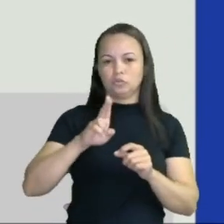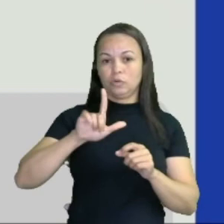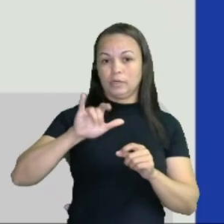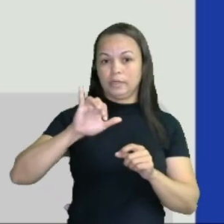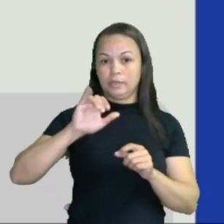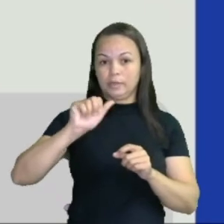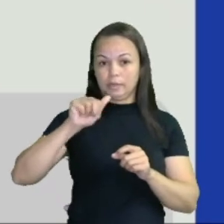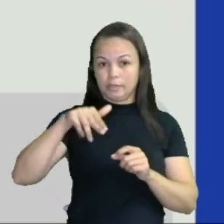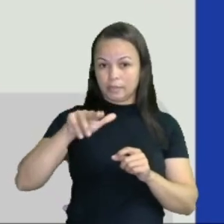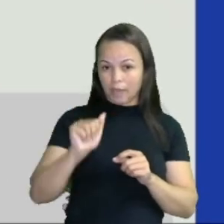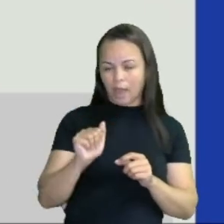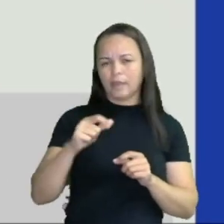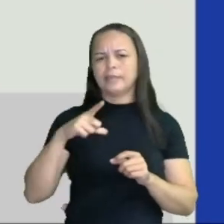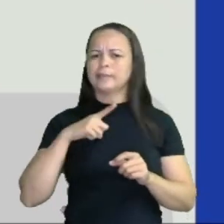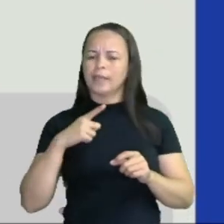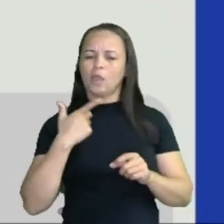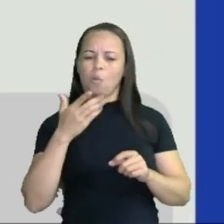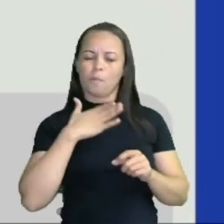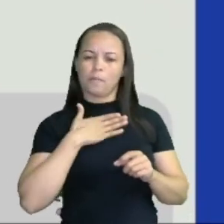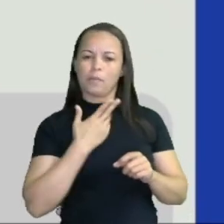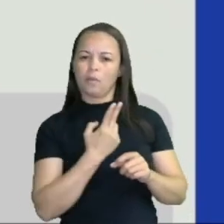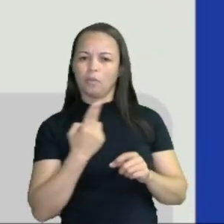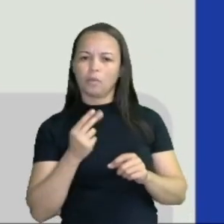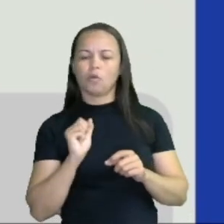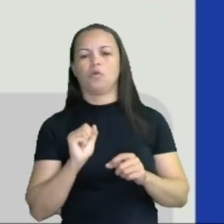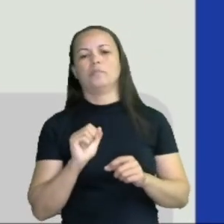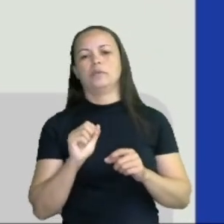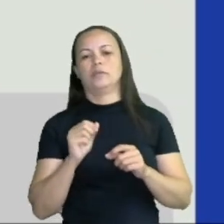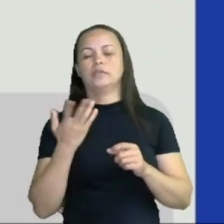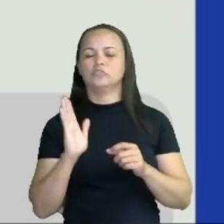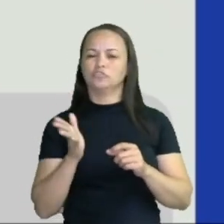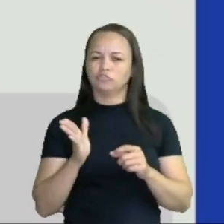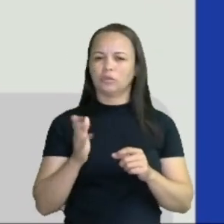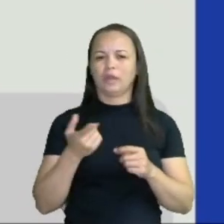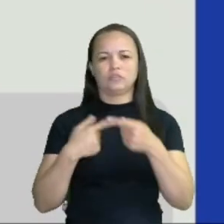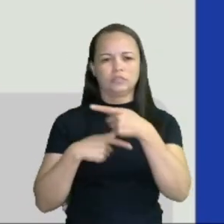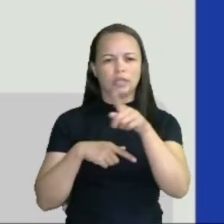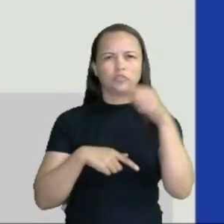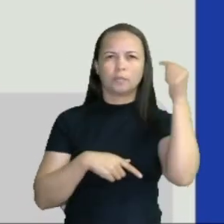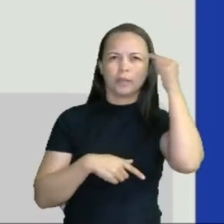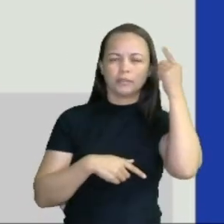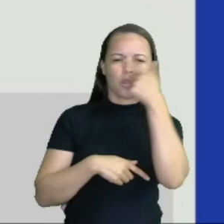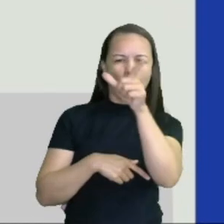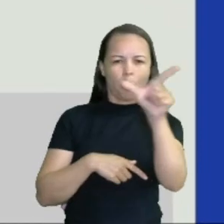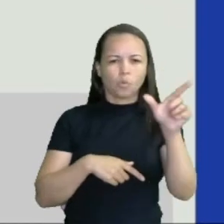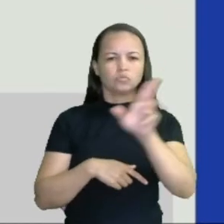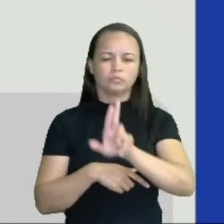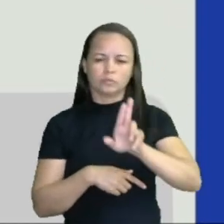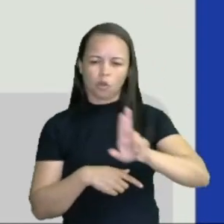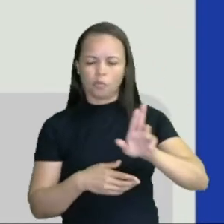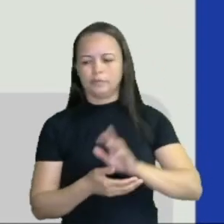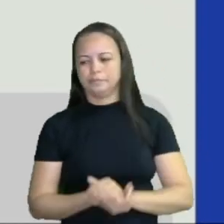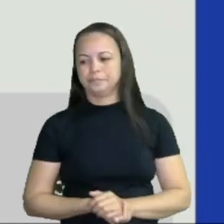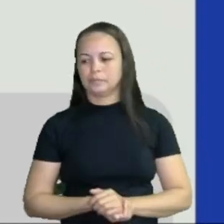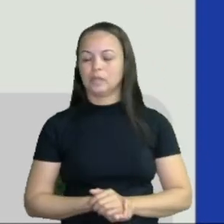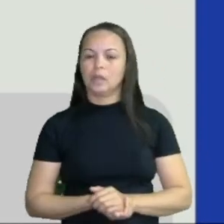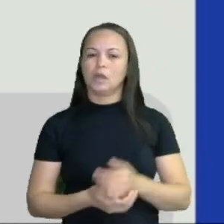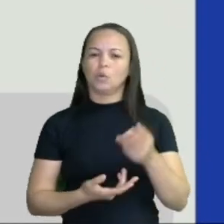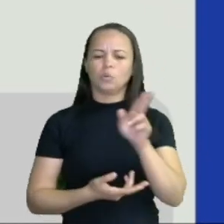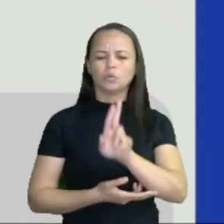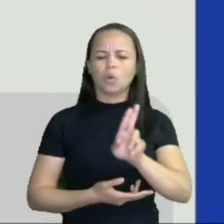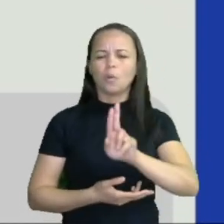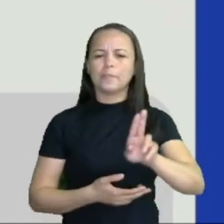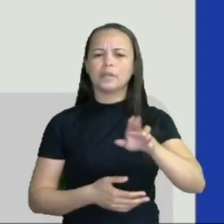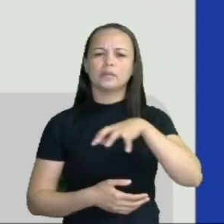outro ou outros nomes de pessoas aí. Nome de bichos. Já tem onça. Coloquei gato. E aí você pode completar aí